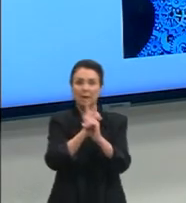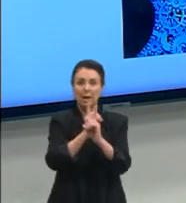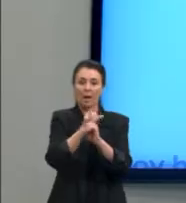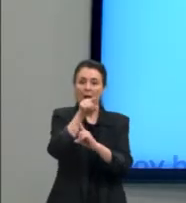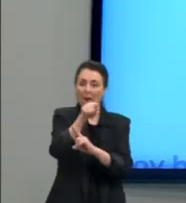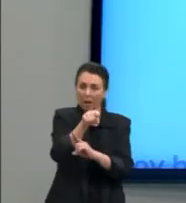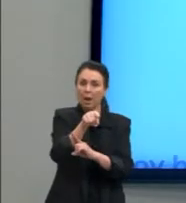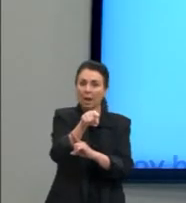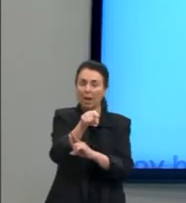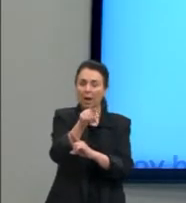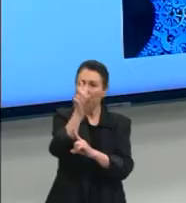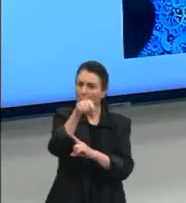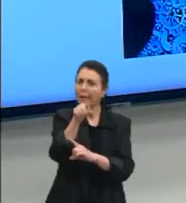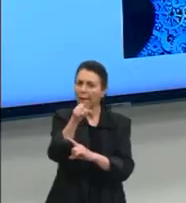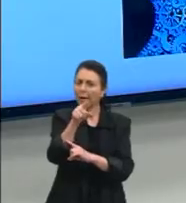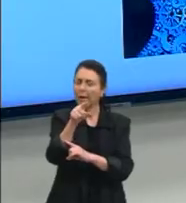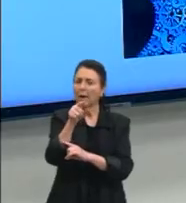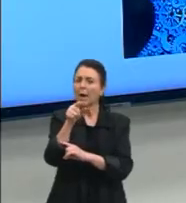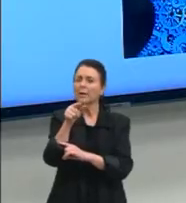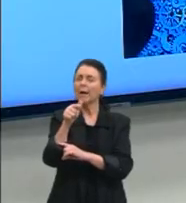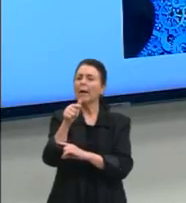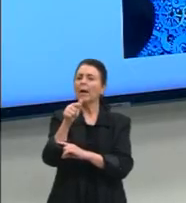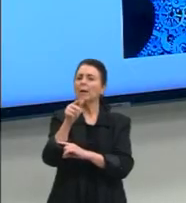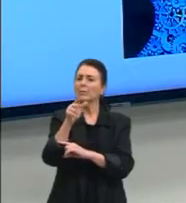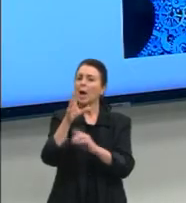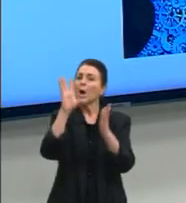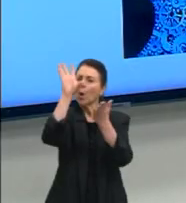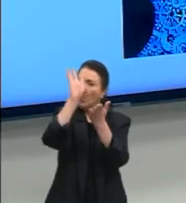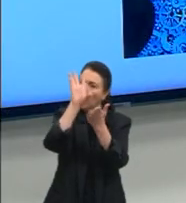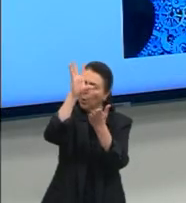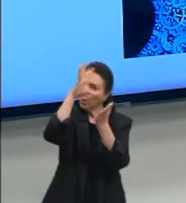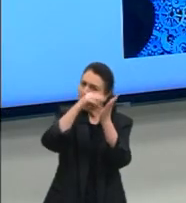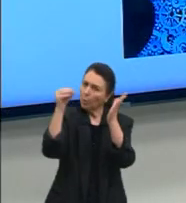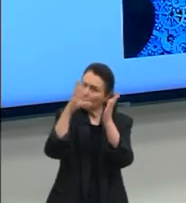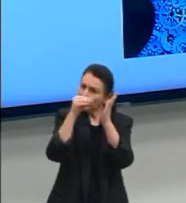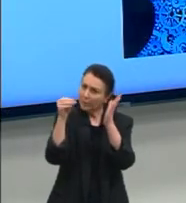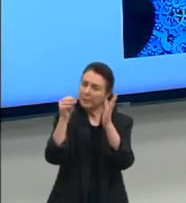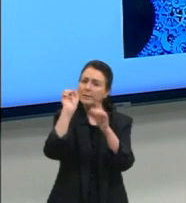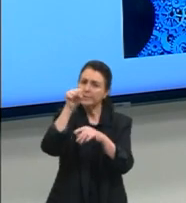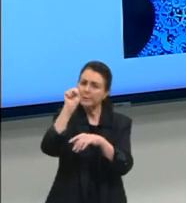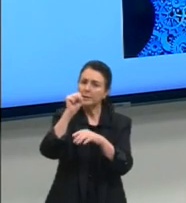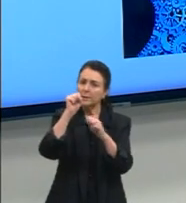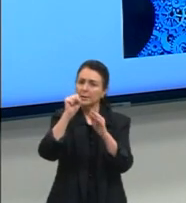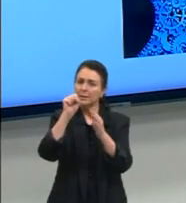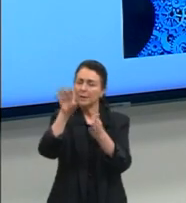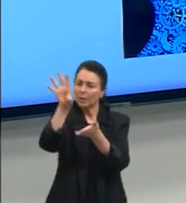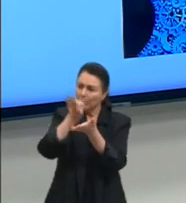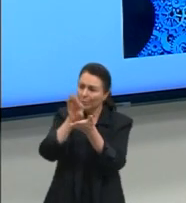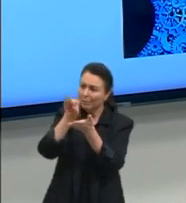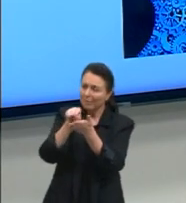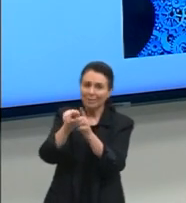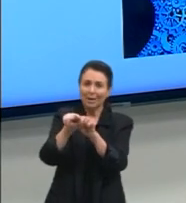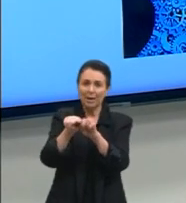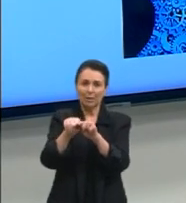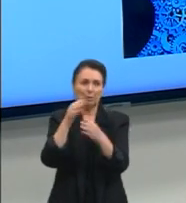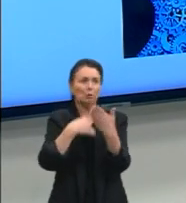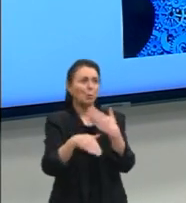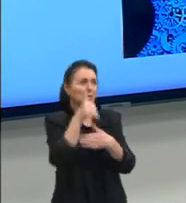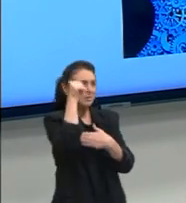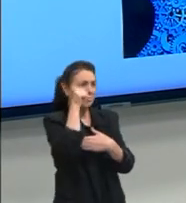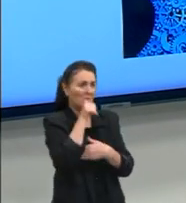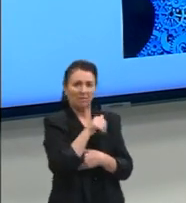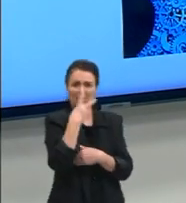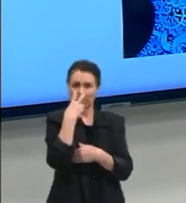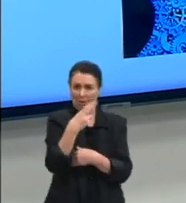vai ser reproduzida por muitos são diferenciados não é mais todas as mulheres são